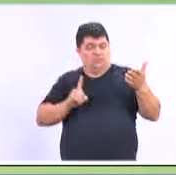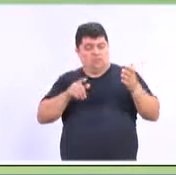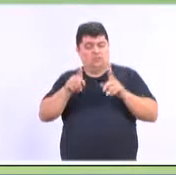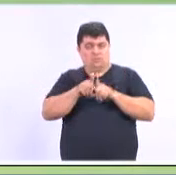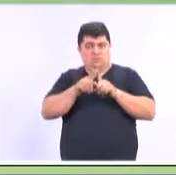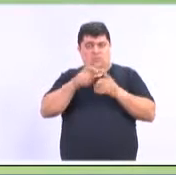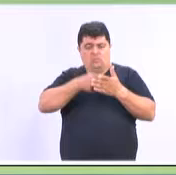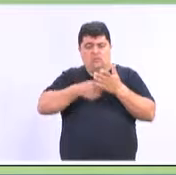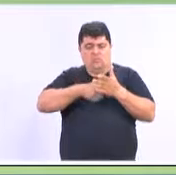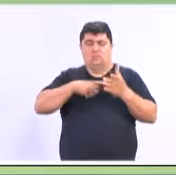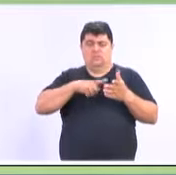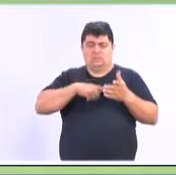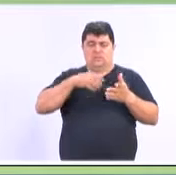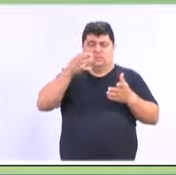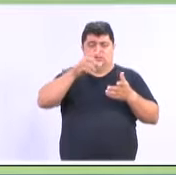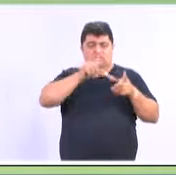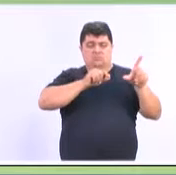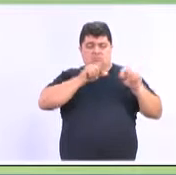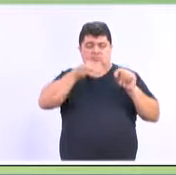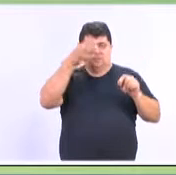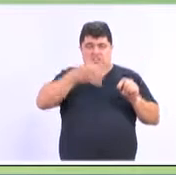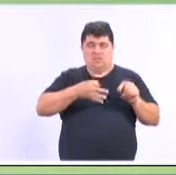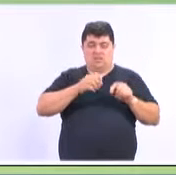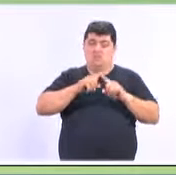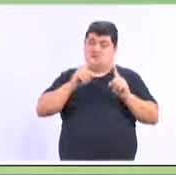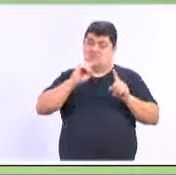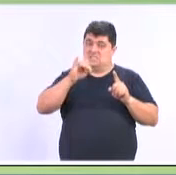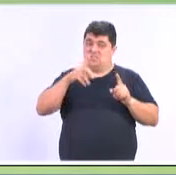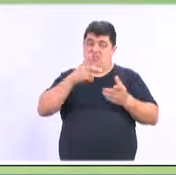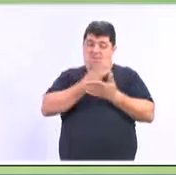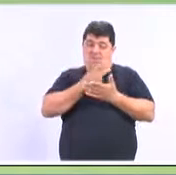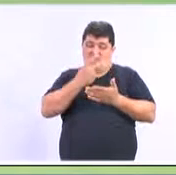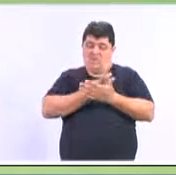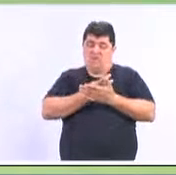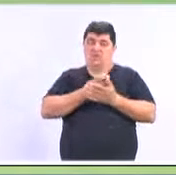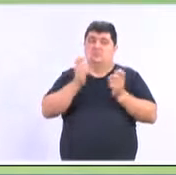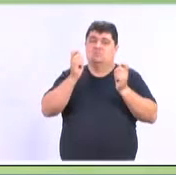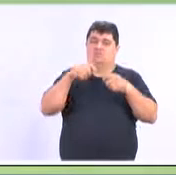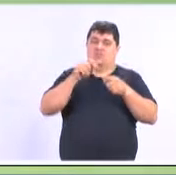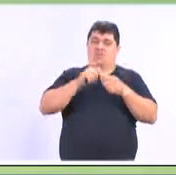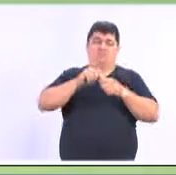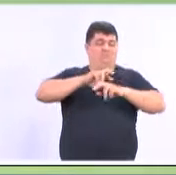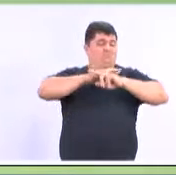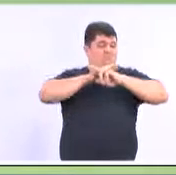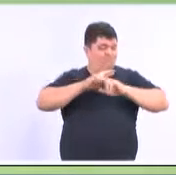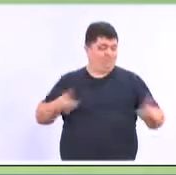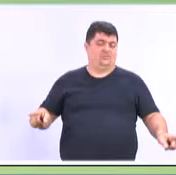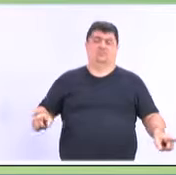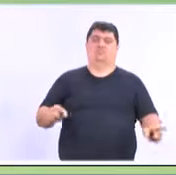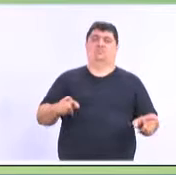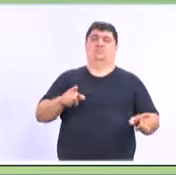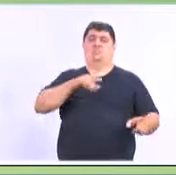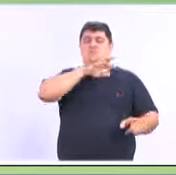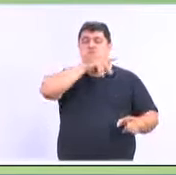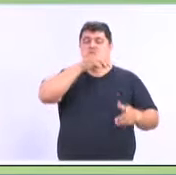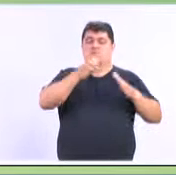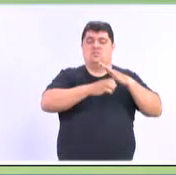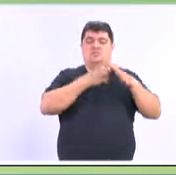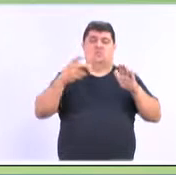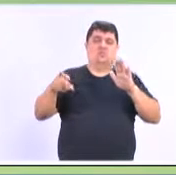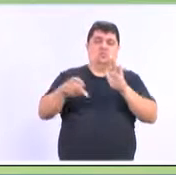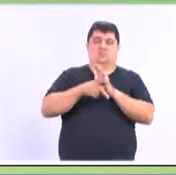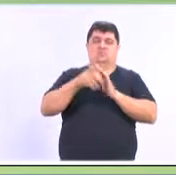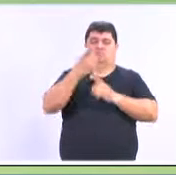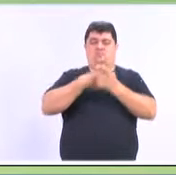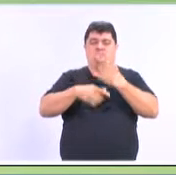classificados corretamente, pois um equívoco nesta classificação pode fazer toda a diferença nas ações de